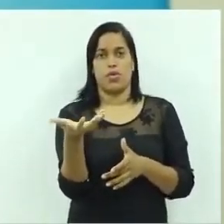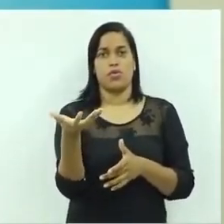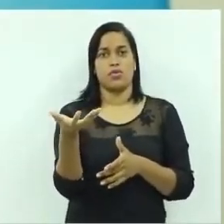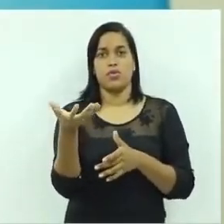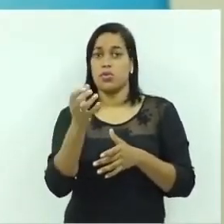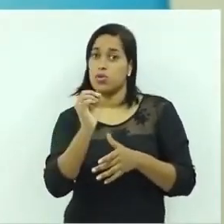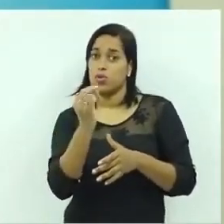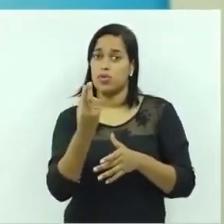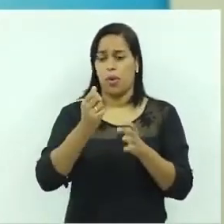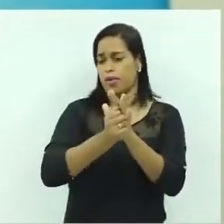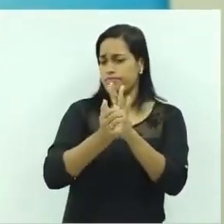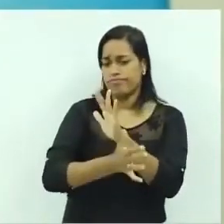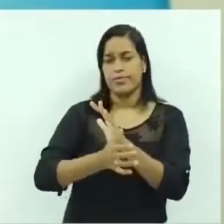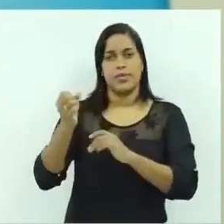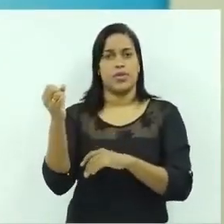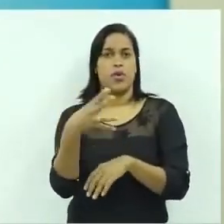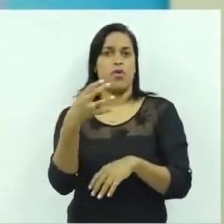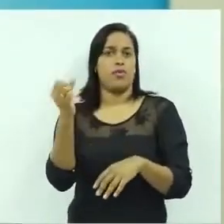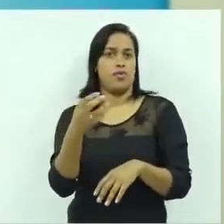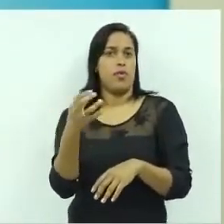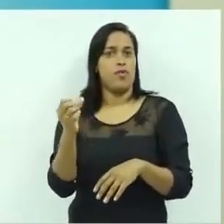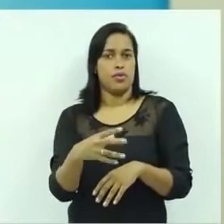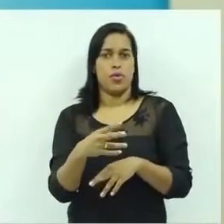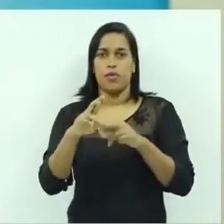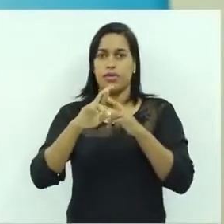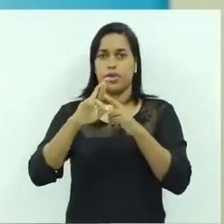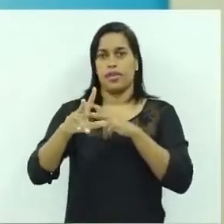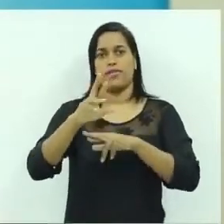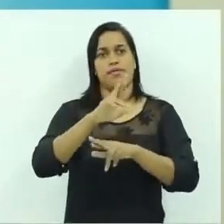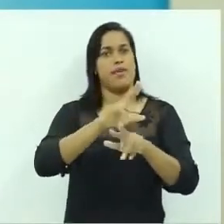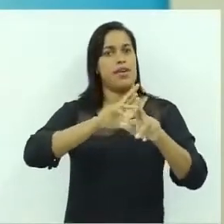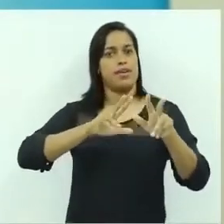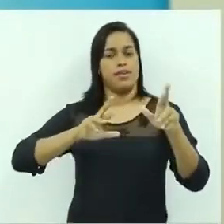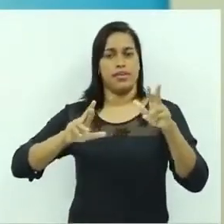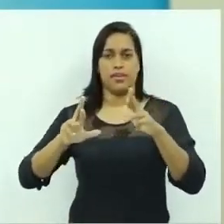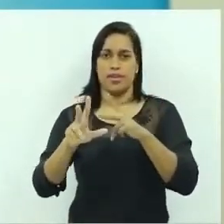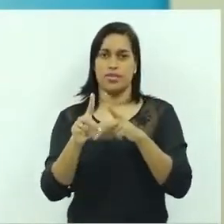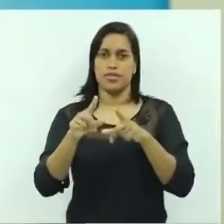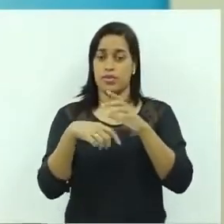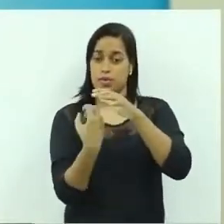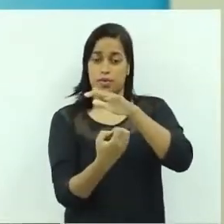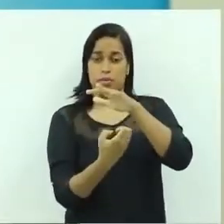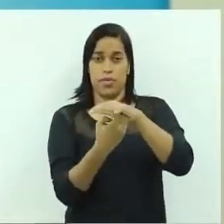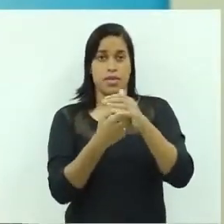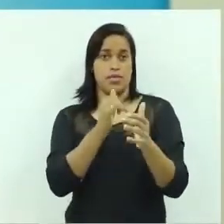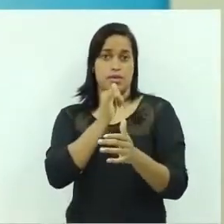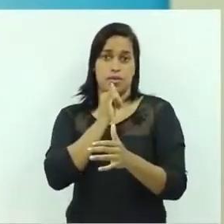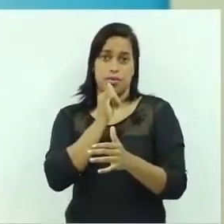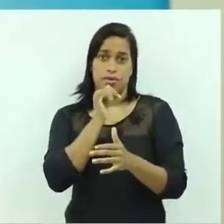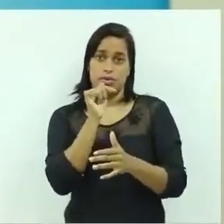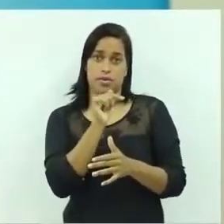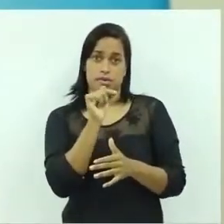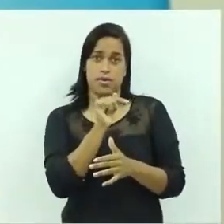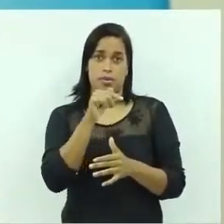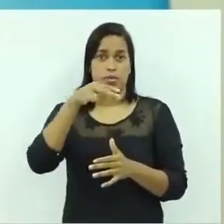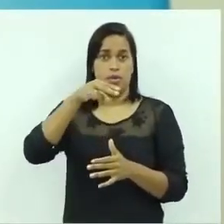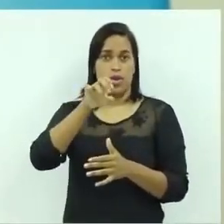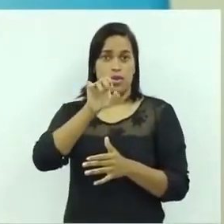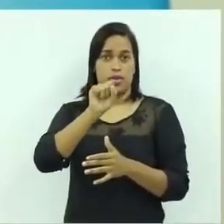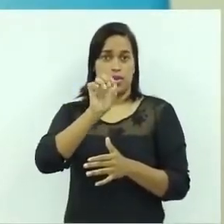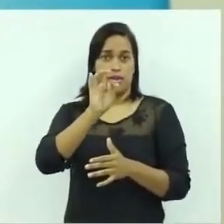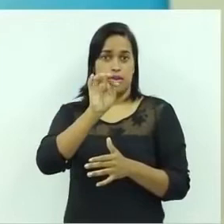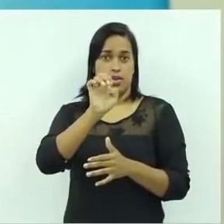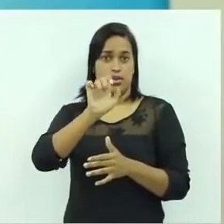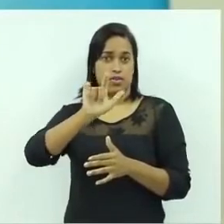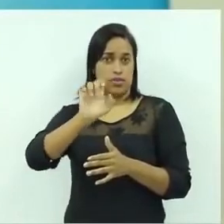ou eventos, etc., diferentes, inovadores? Uma empresa que eu coloquei como exemplo para vocês aí é a Nestlé. A